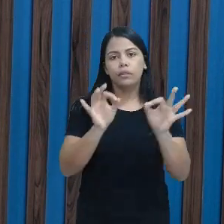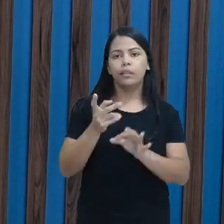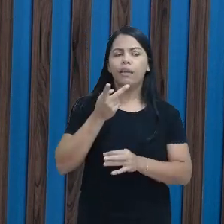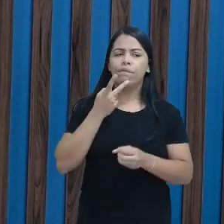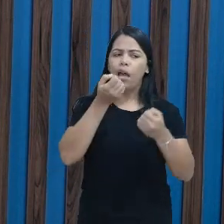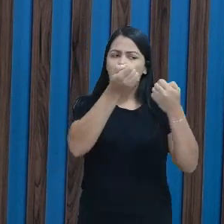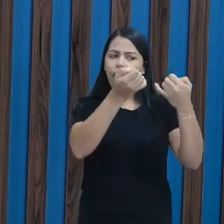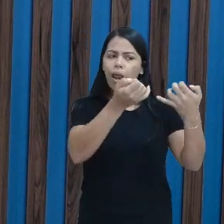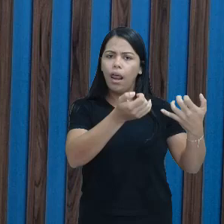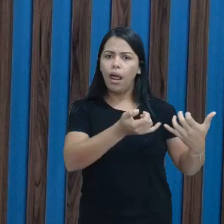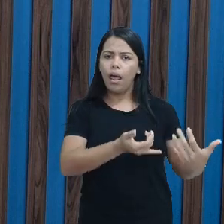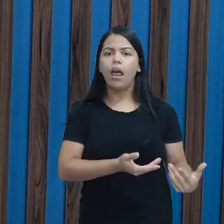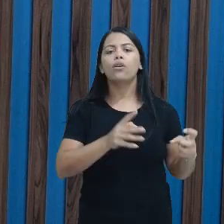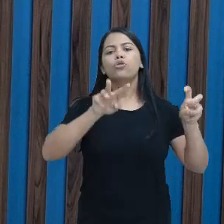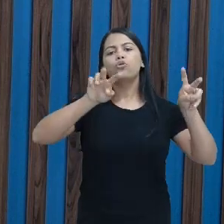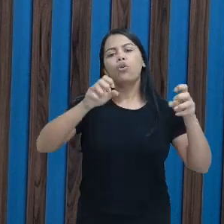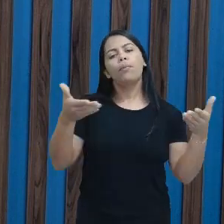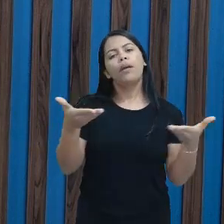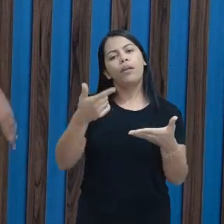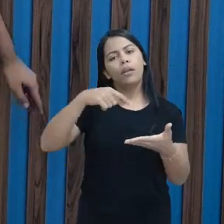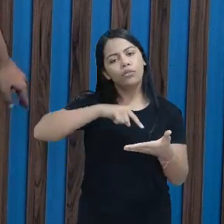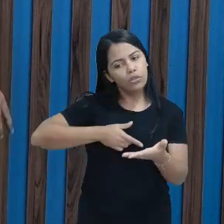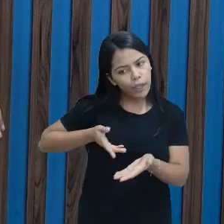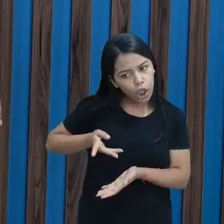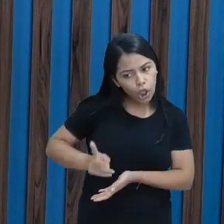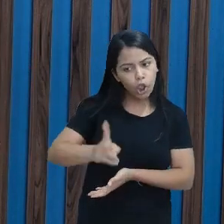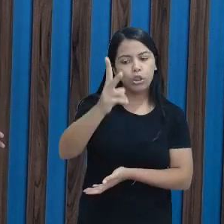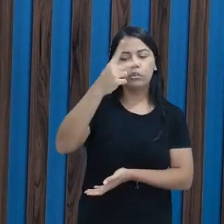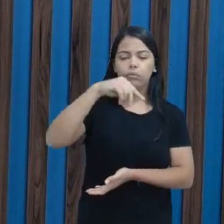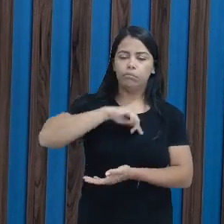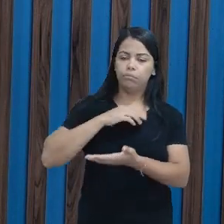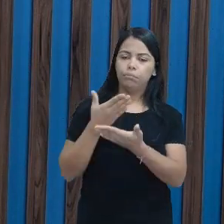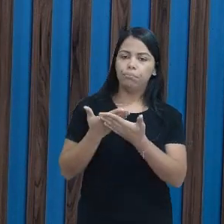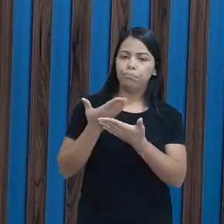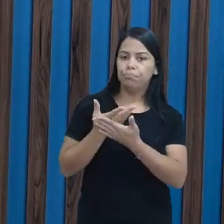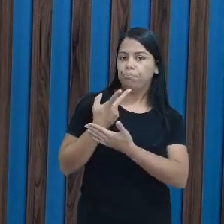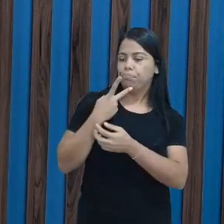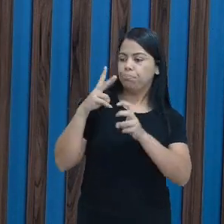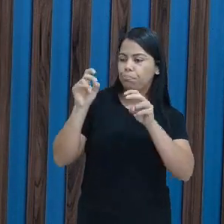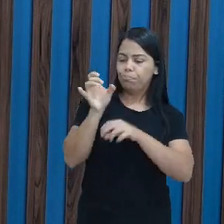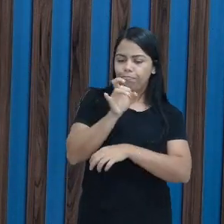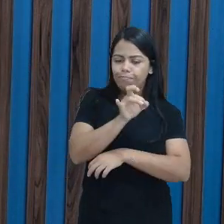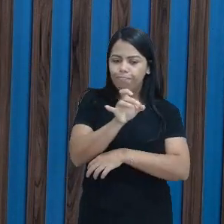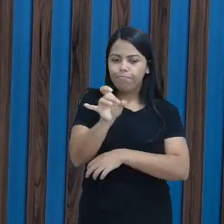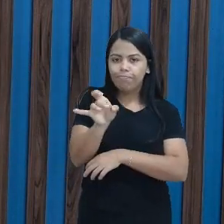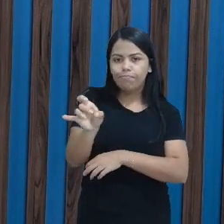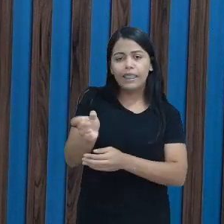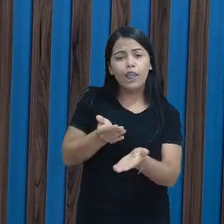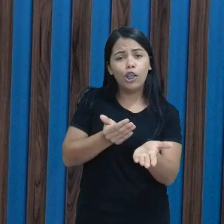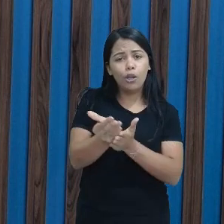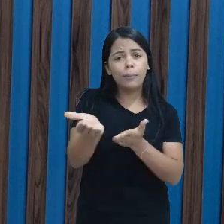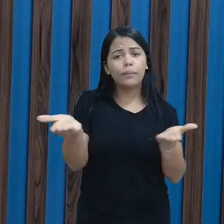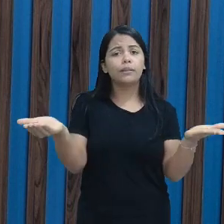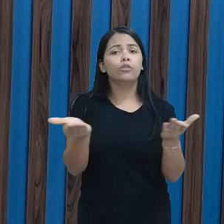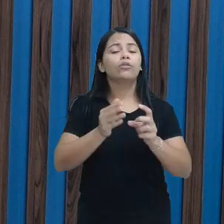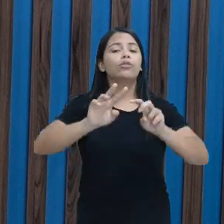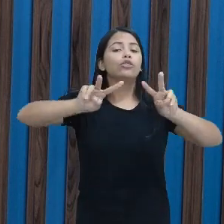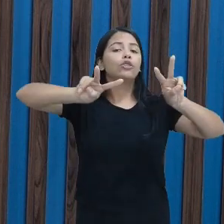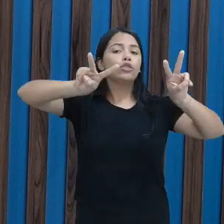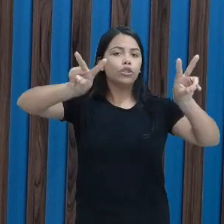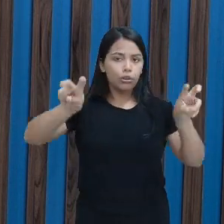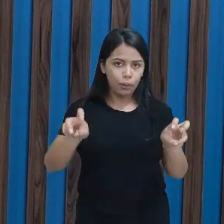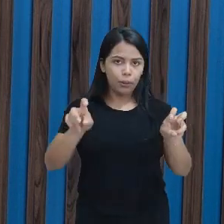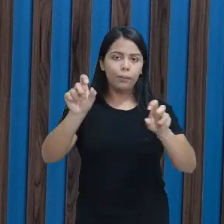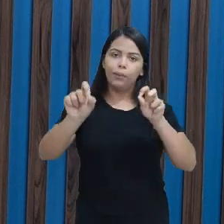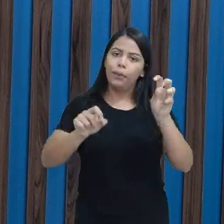povos tradicionais. A gente vai agora dar sequência nas nossas aulas, falando sobre cada um, começando hoje sobre